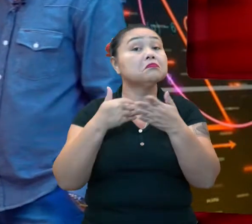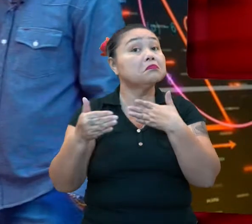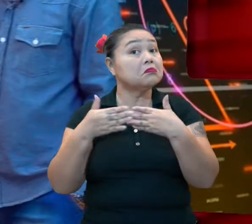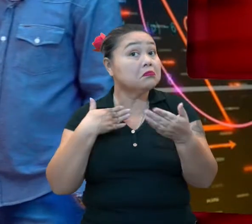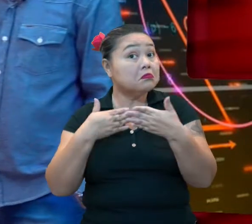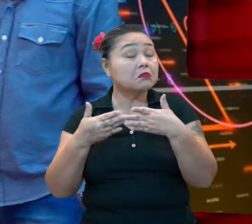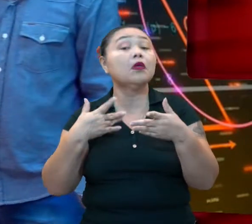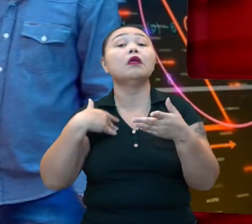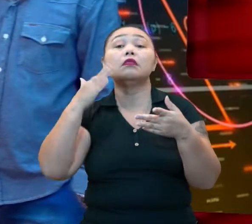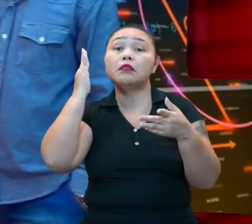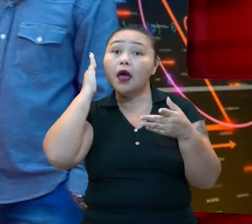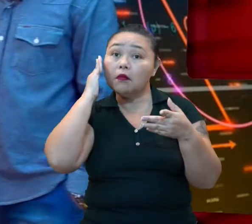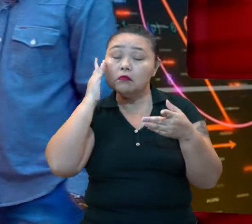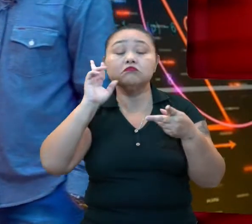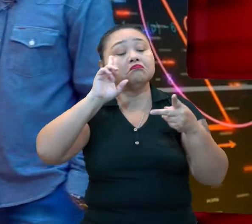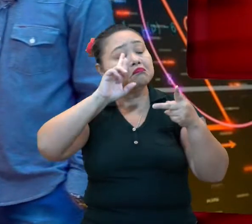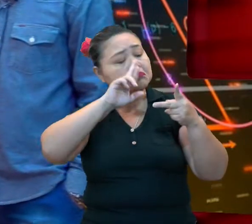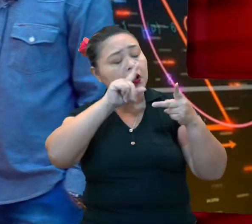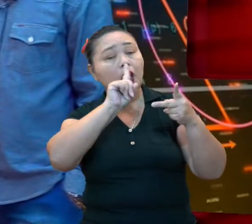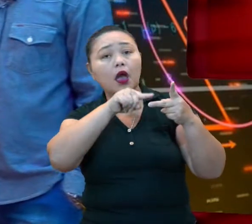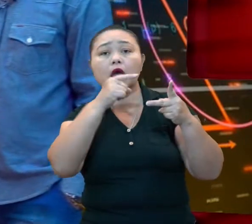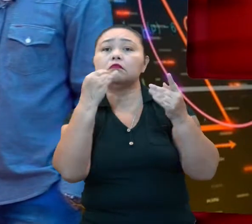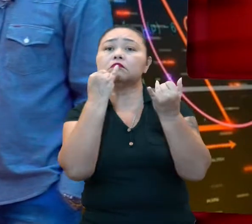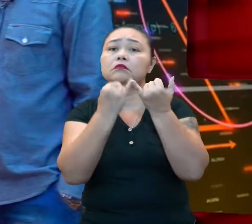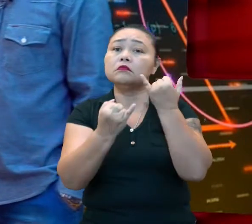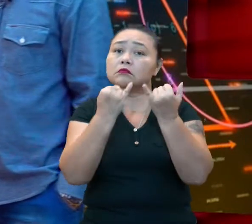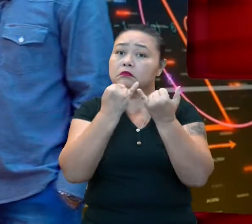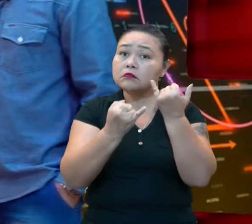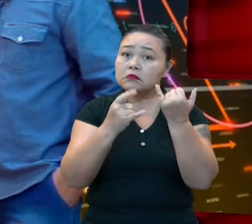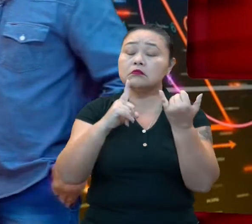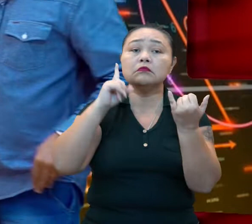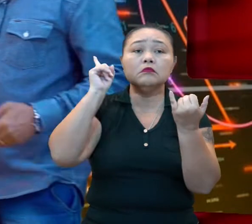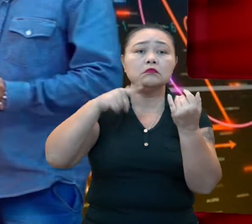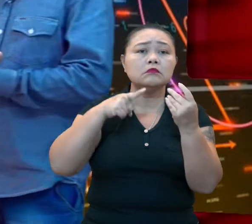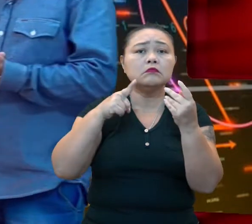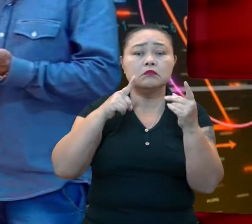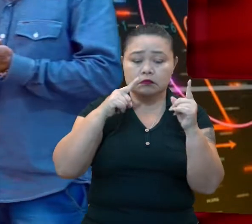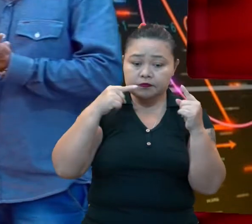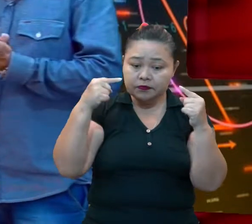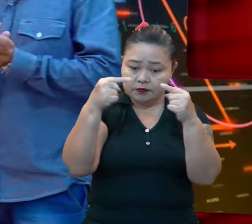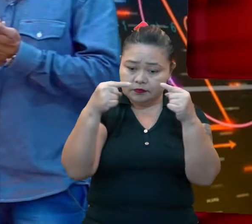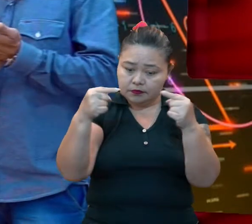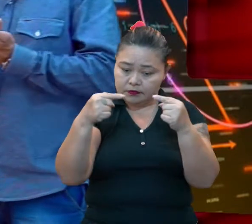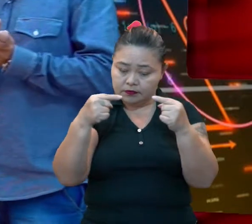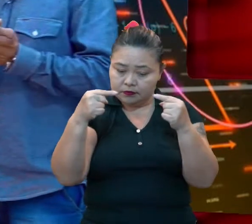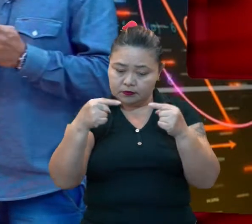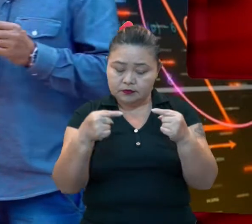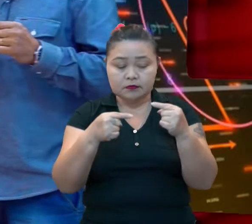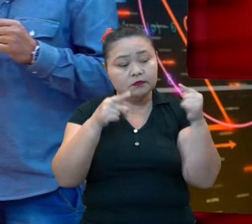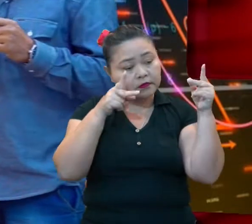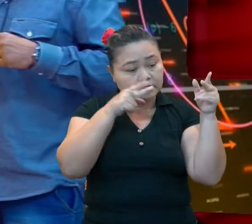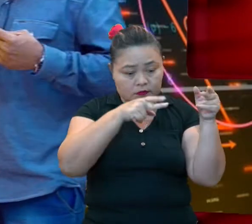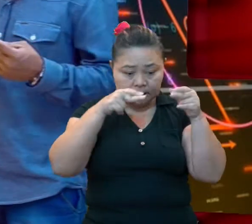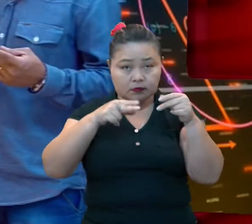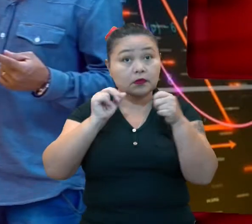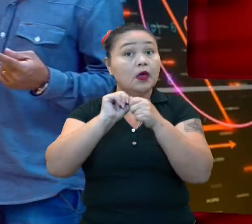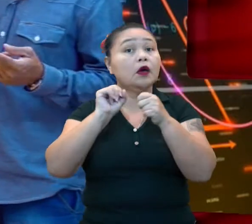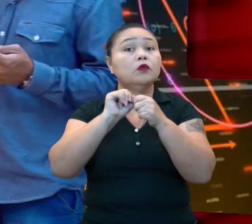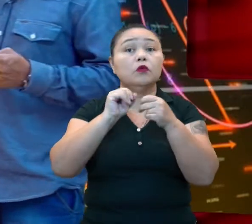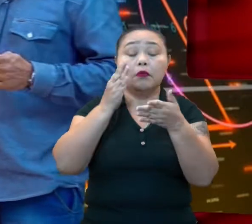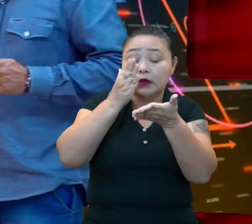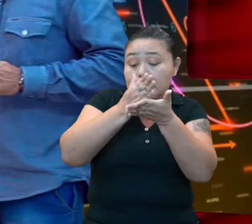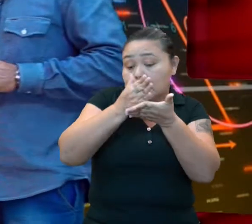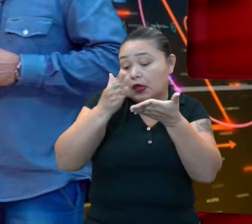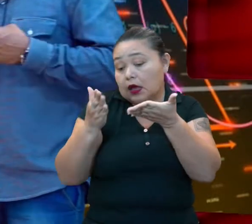como afirmar que eles são semelhantes. Se são semelhantes, tem uma proporcionalidade, né? Tem. Um pode ser a metade do